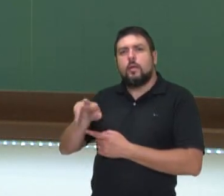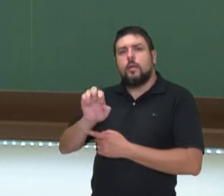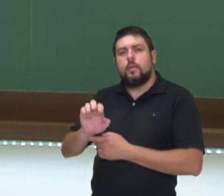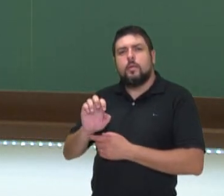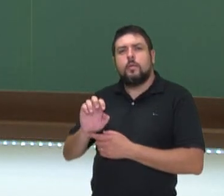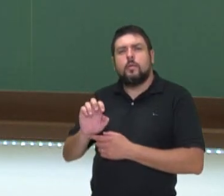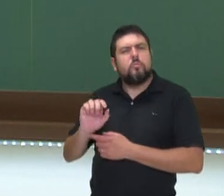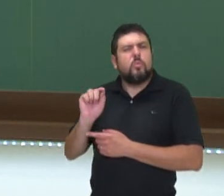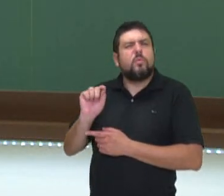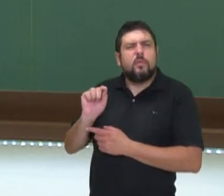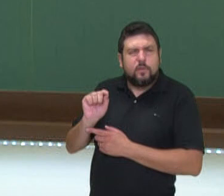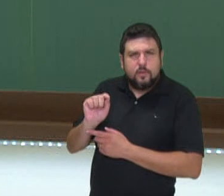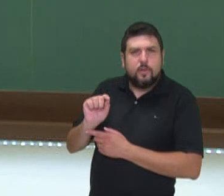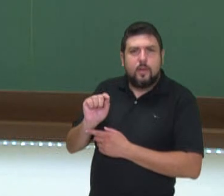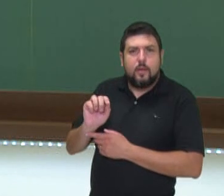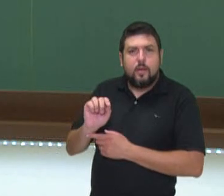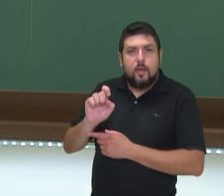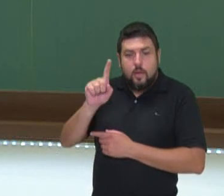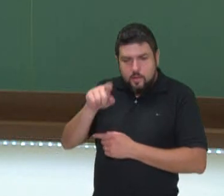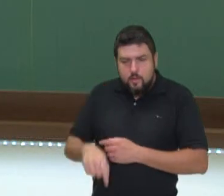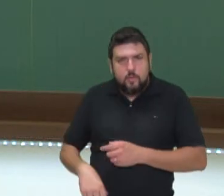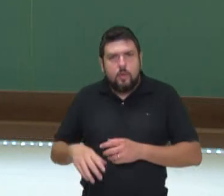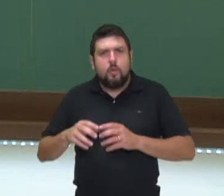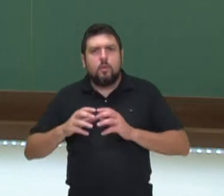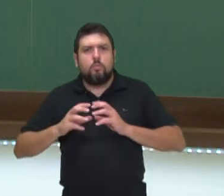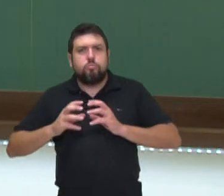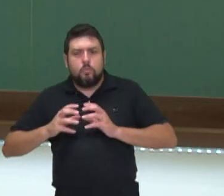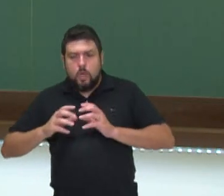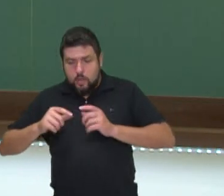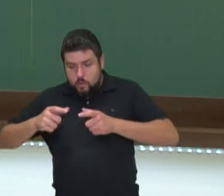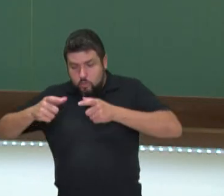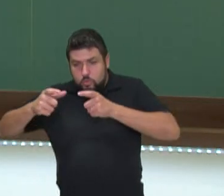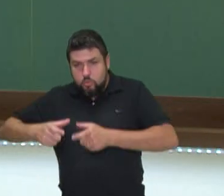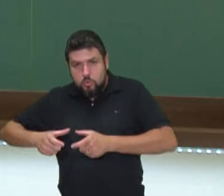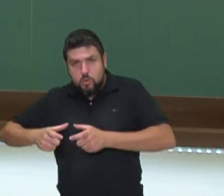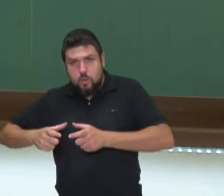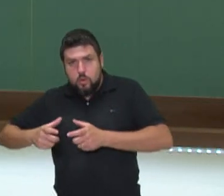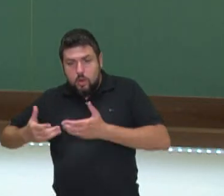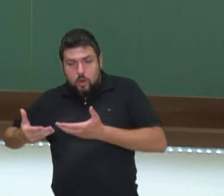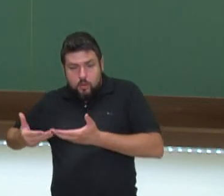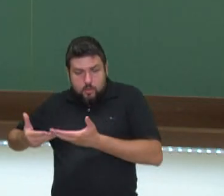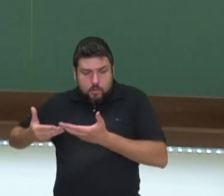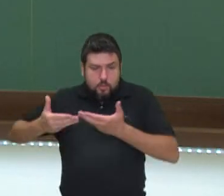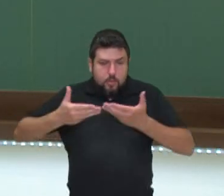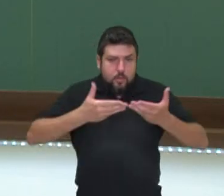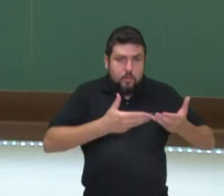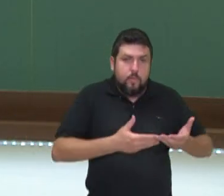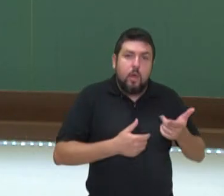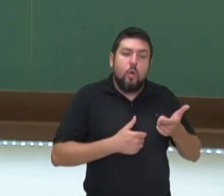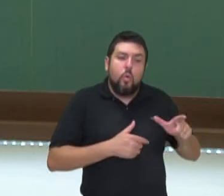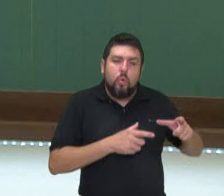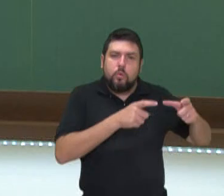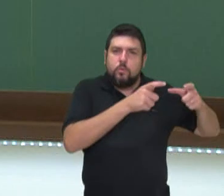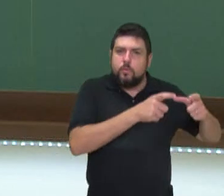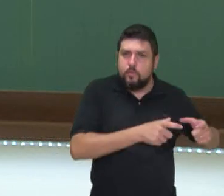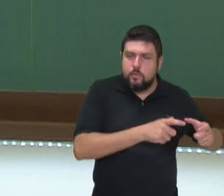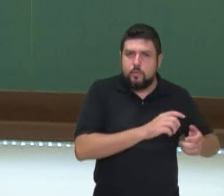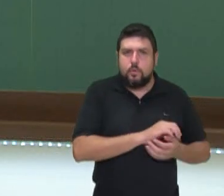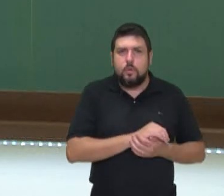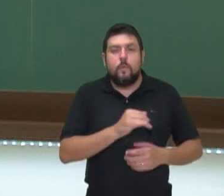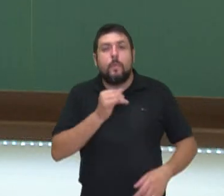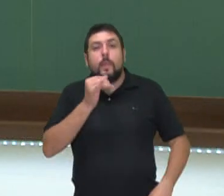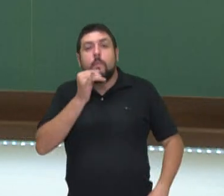levar algum objeto até outro lugar, seja uma bola, né? Como o basquete,